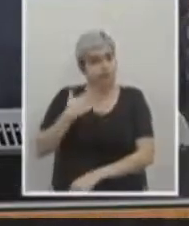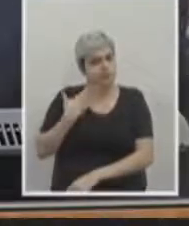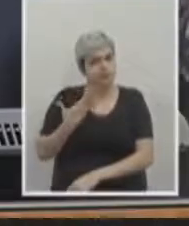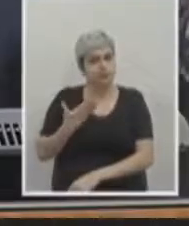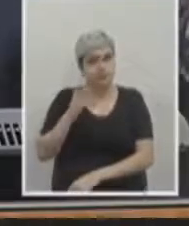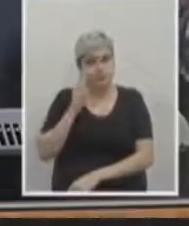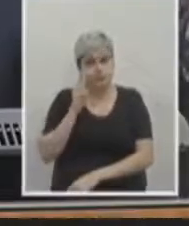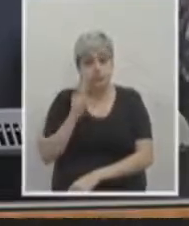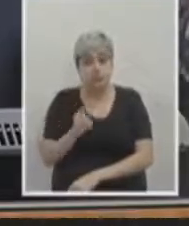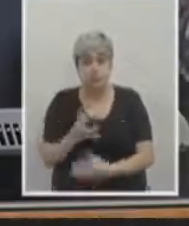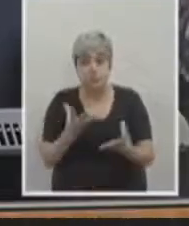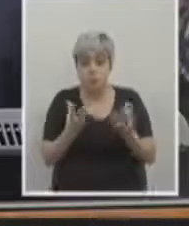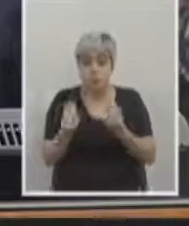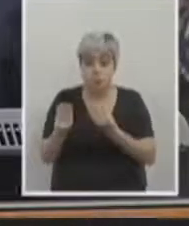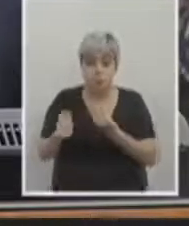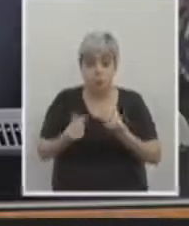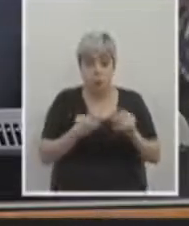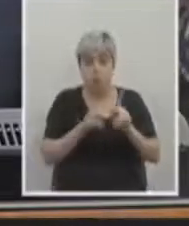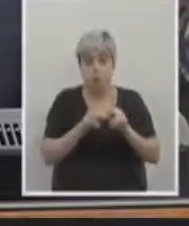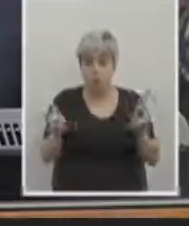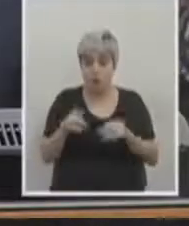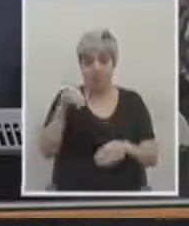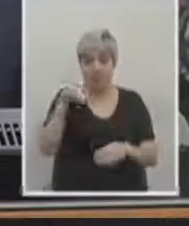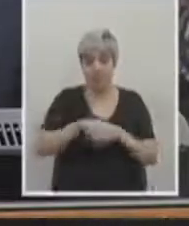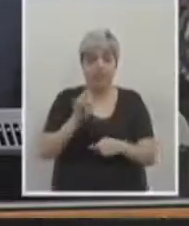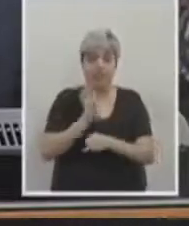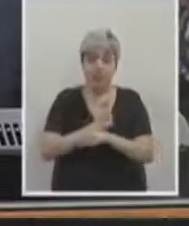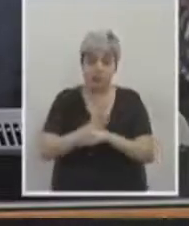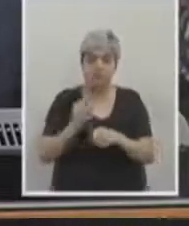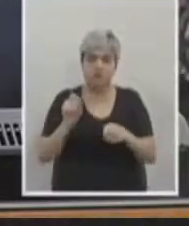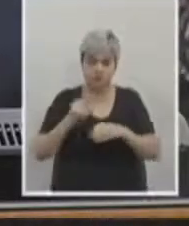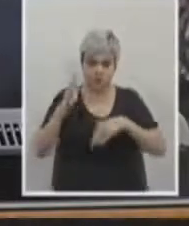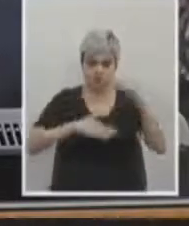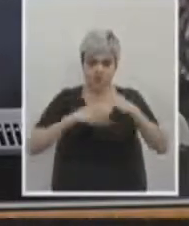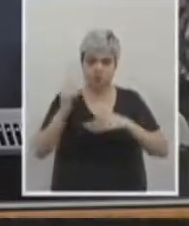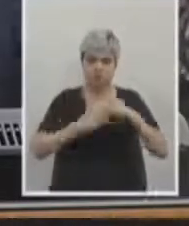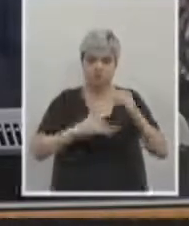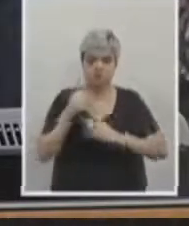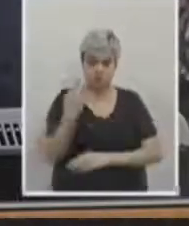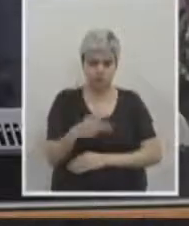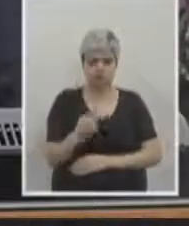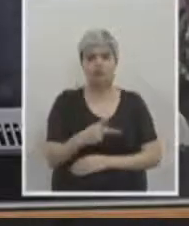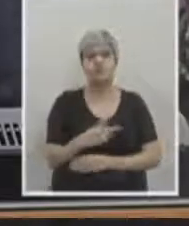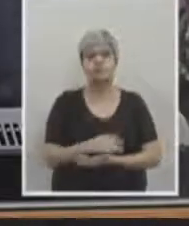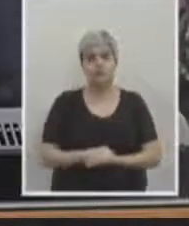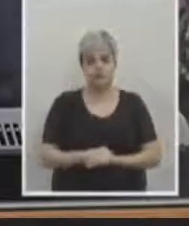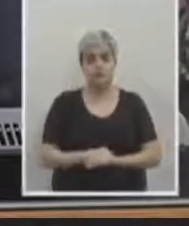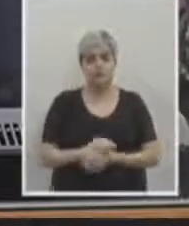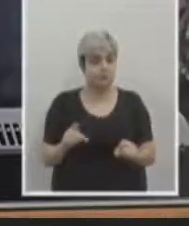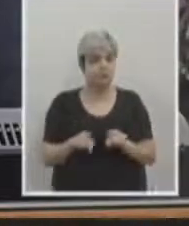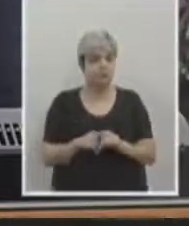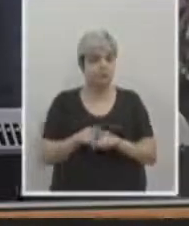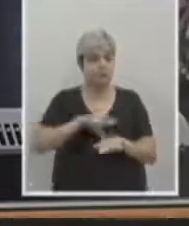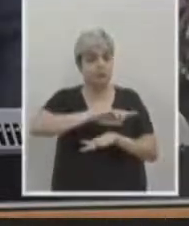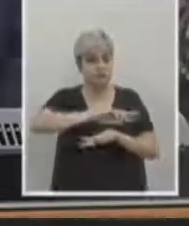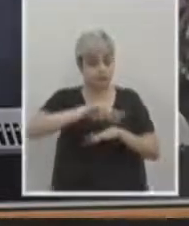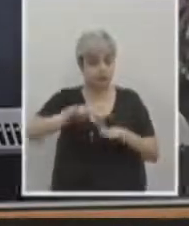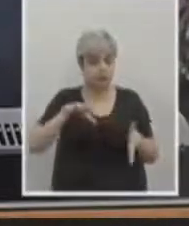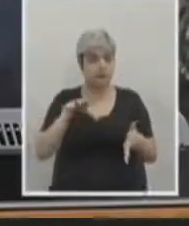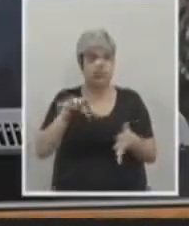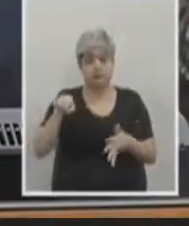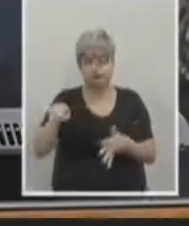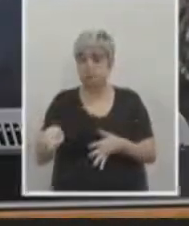quantidade de professores no Estado que se especializaram nessa área. Assim como muitos designados são especialistas